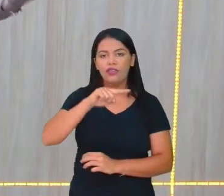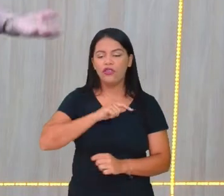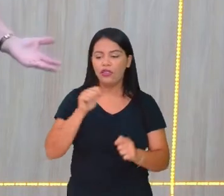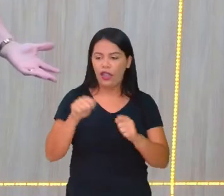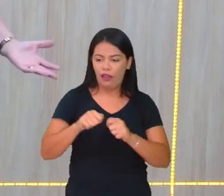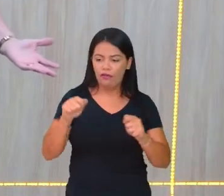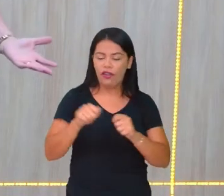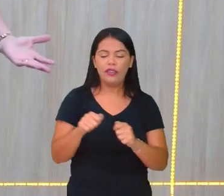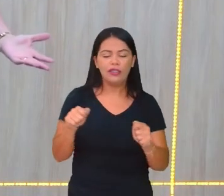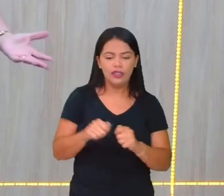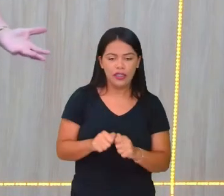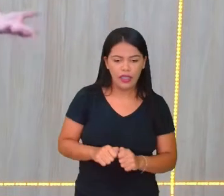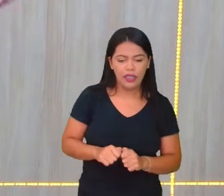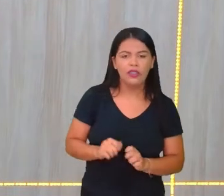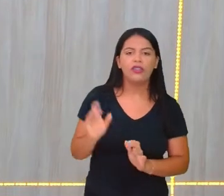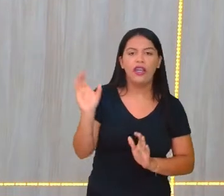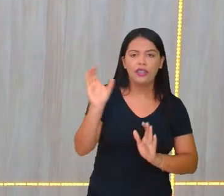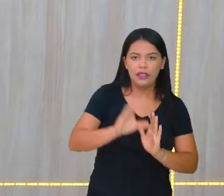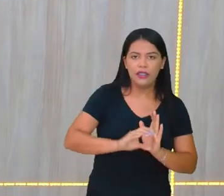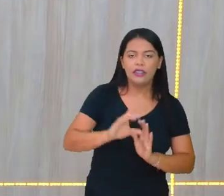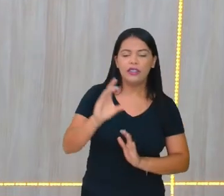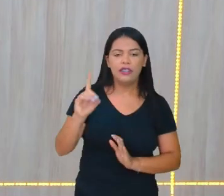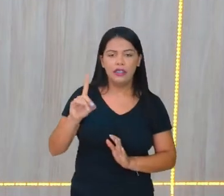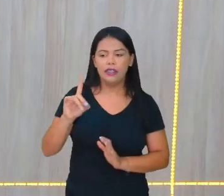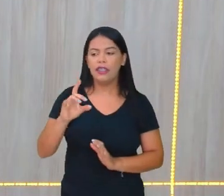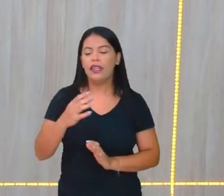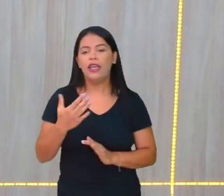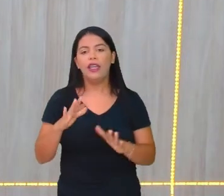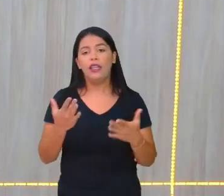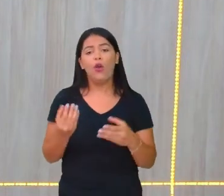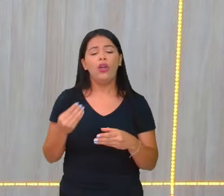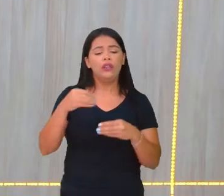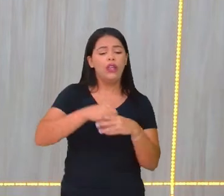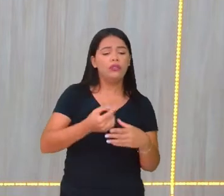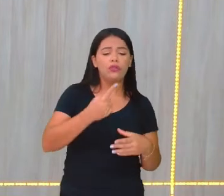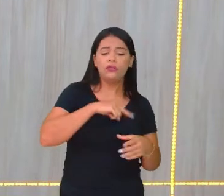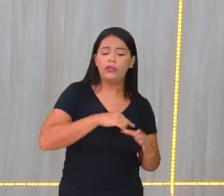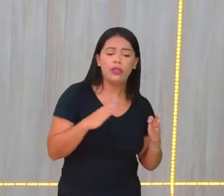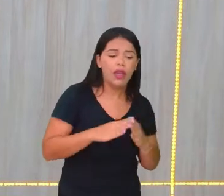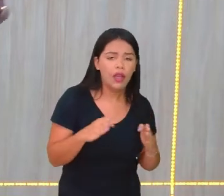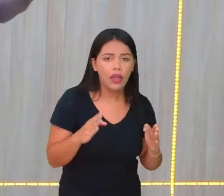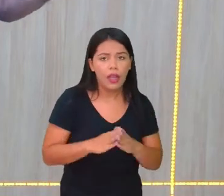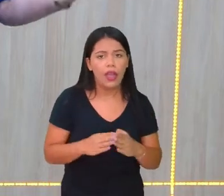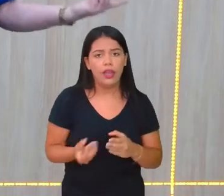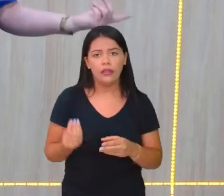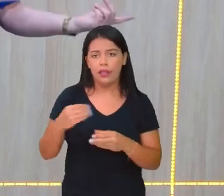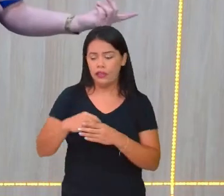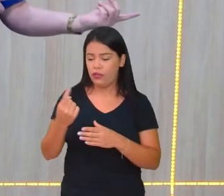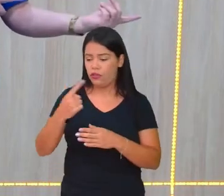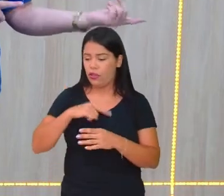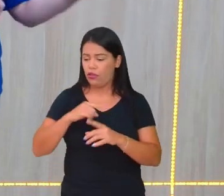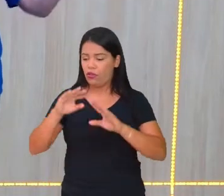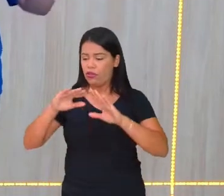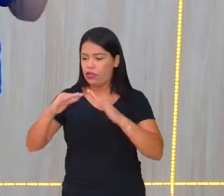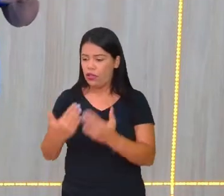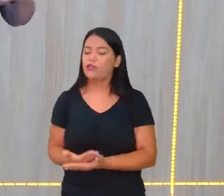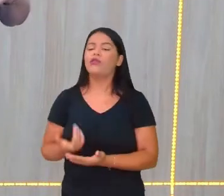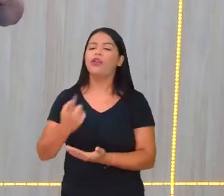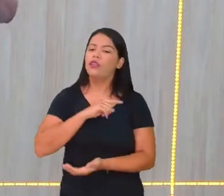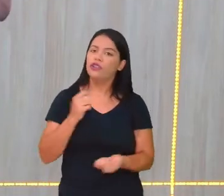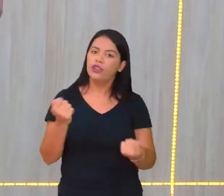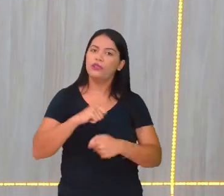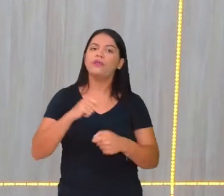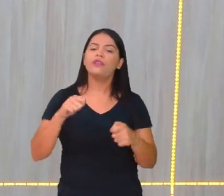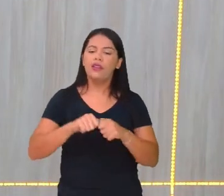nossa comunidade. Então, nós não podemos pensar que o outro deve ser o agente